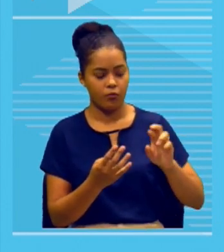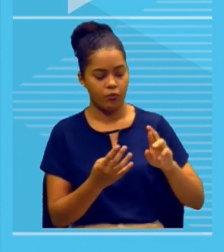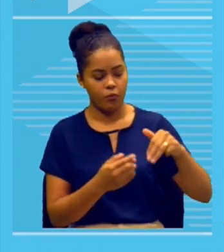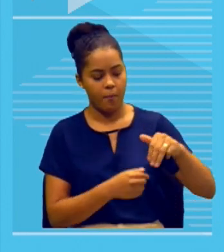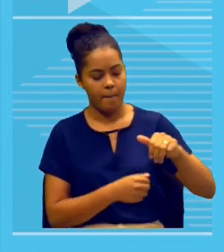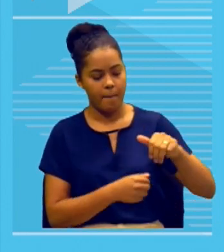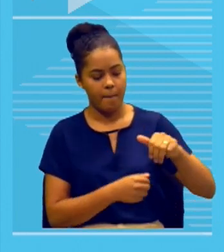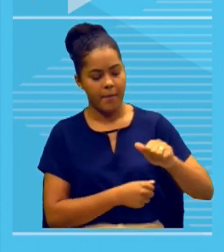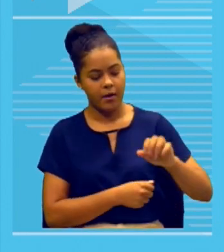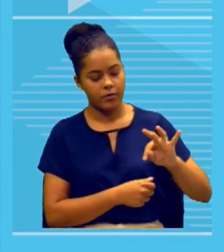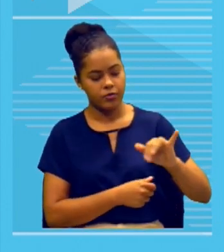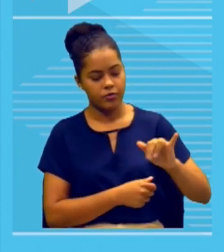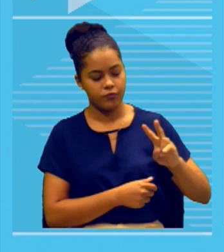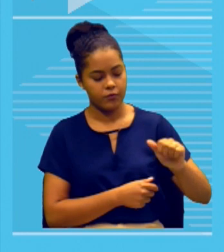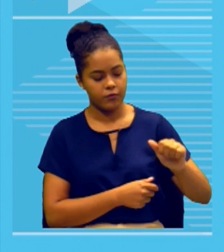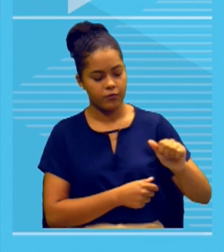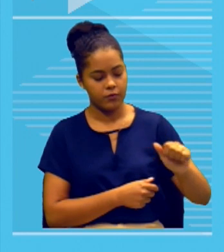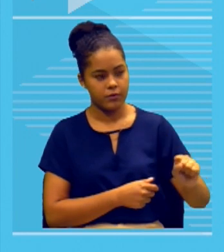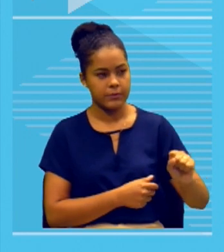conformativas